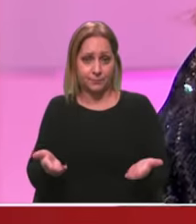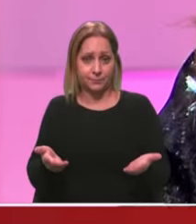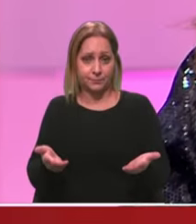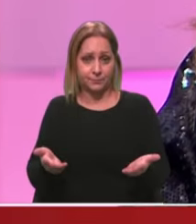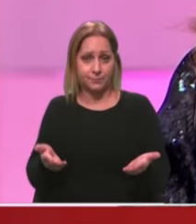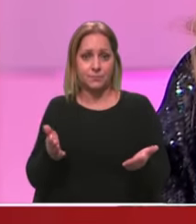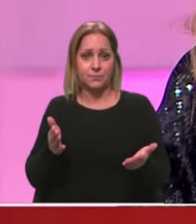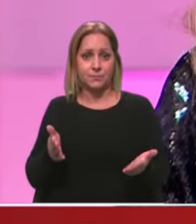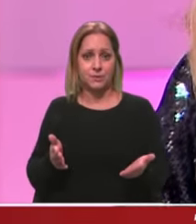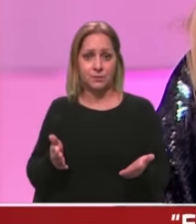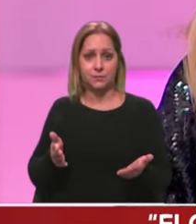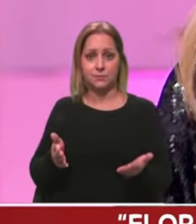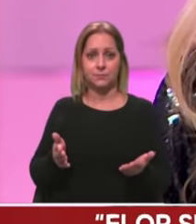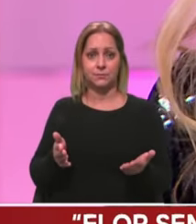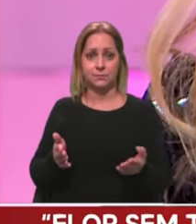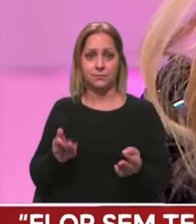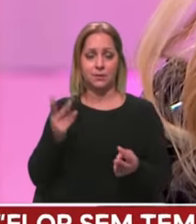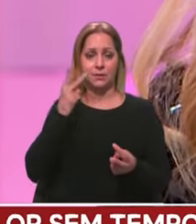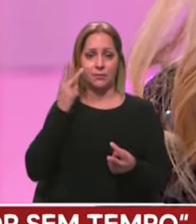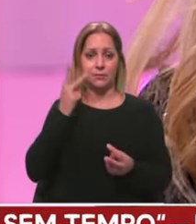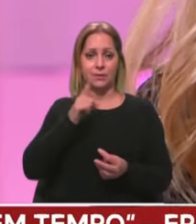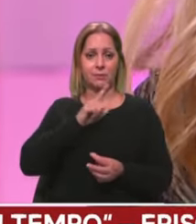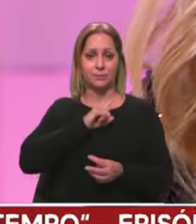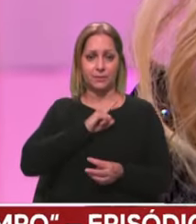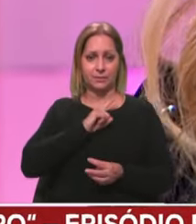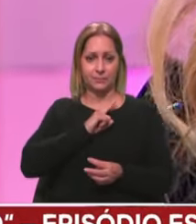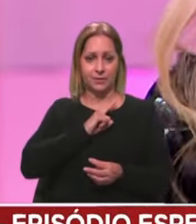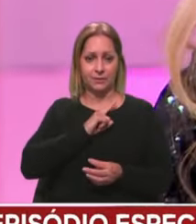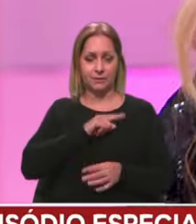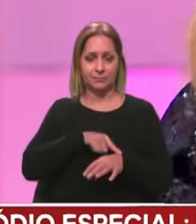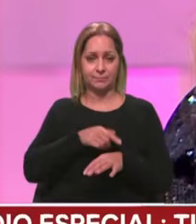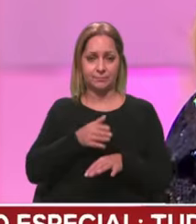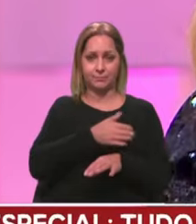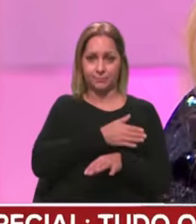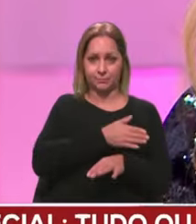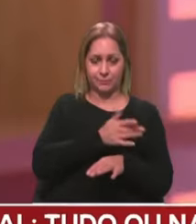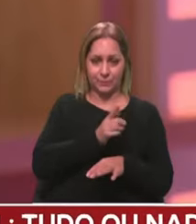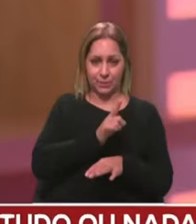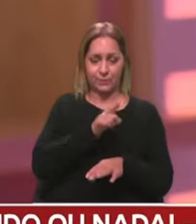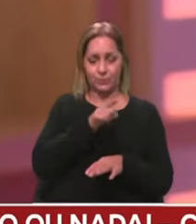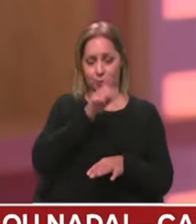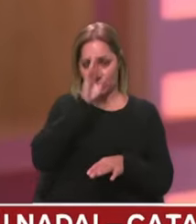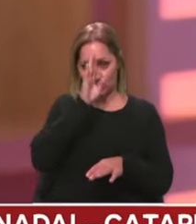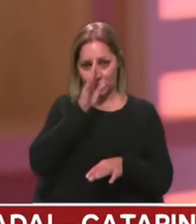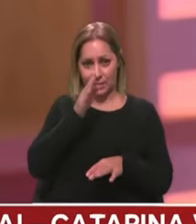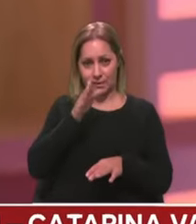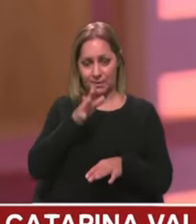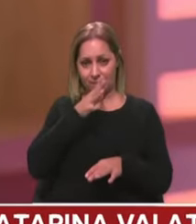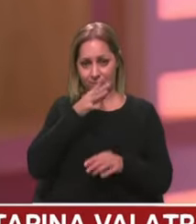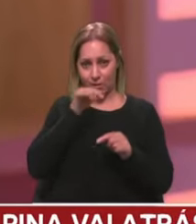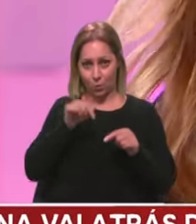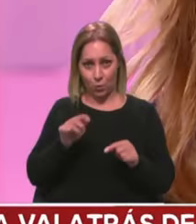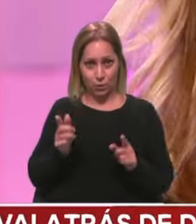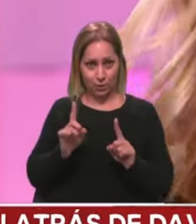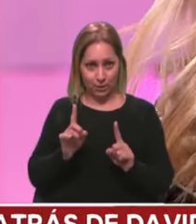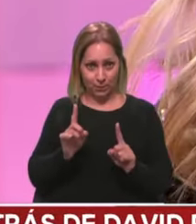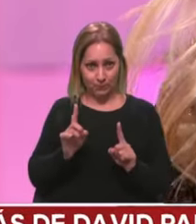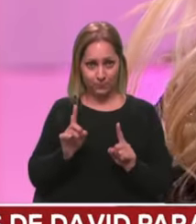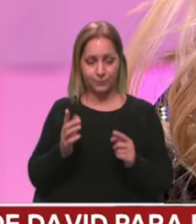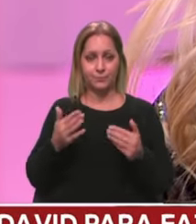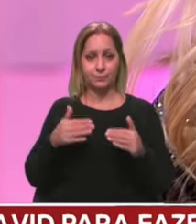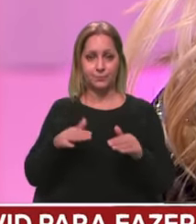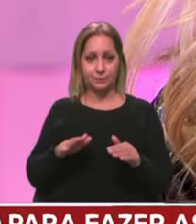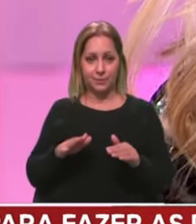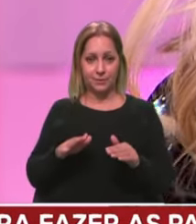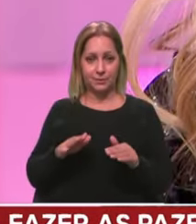optei é para não falar que não vou falar da minha vida privada há algum tempo obte por isso pronto é que eu eu sei disso não é que tu não irias falar da tua vida privada Se bem que